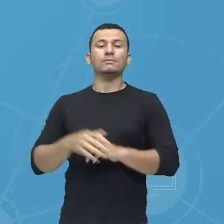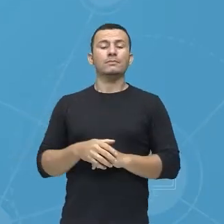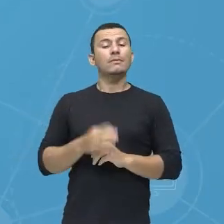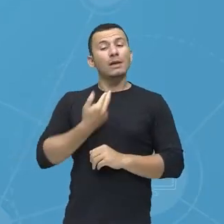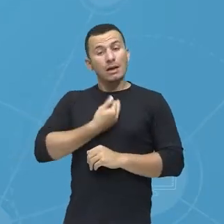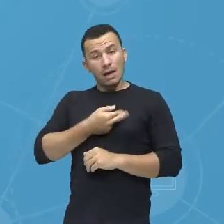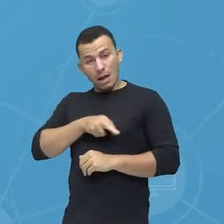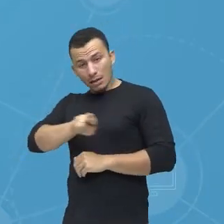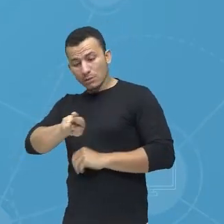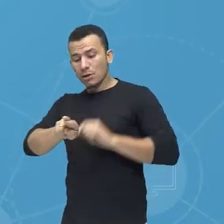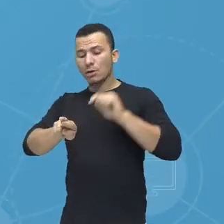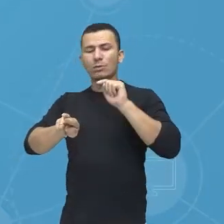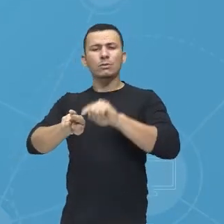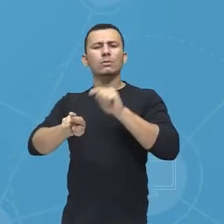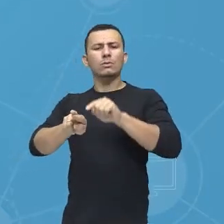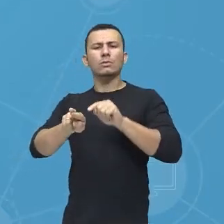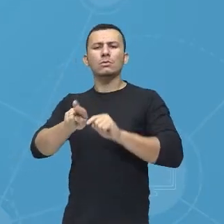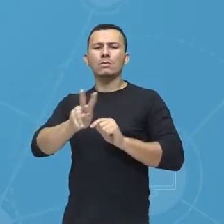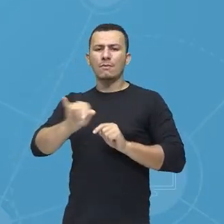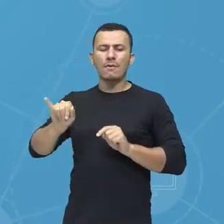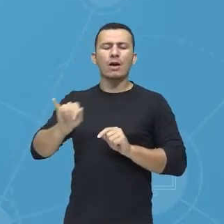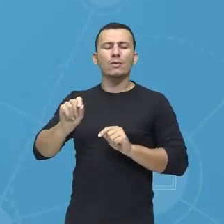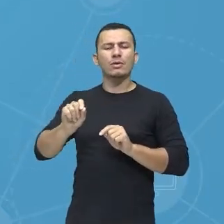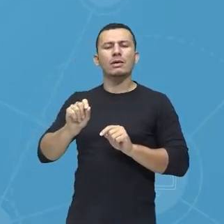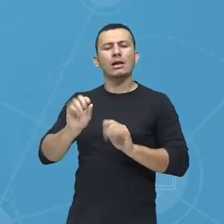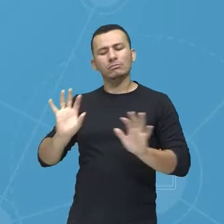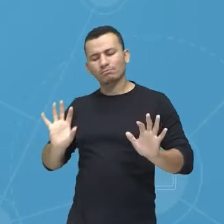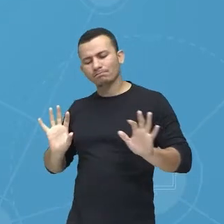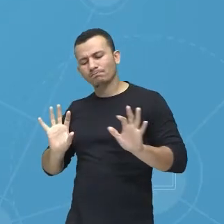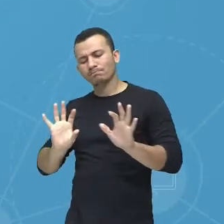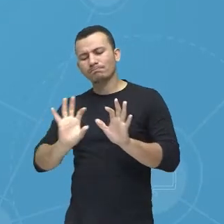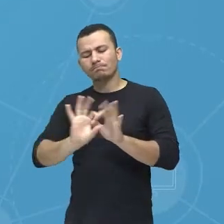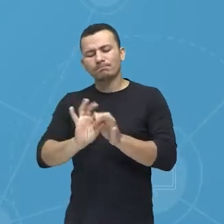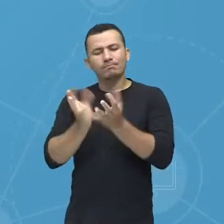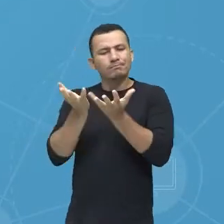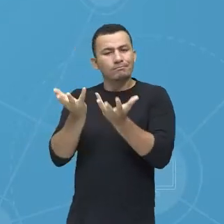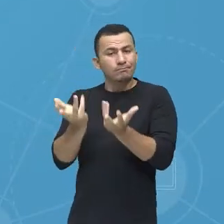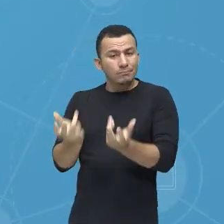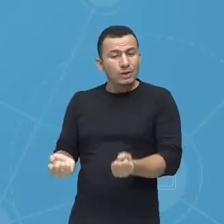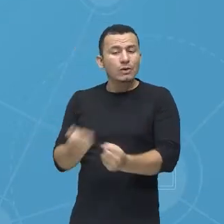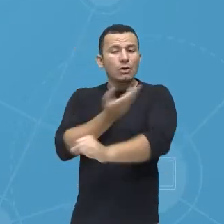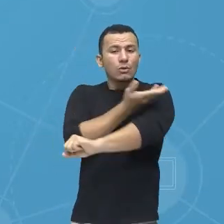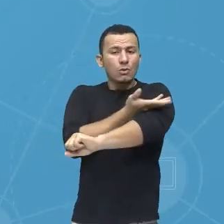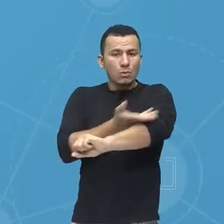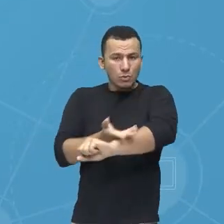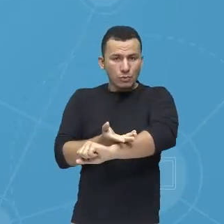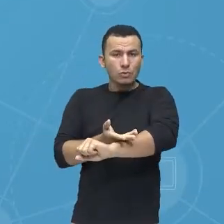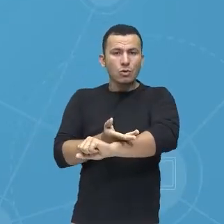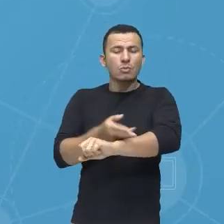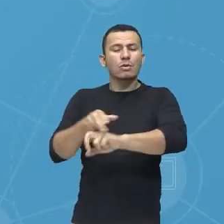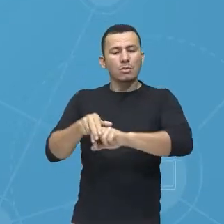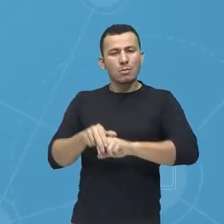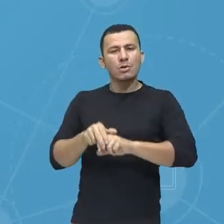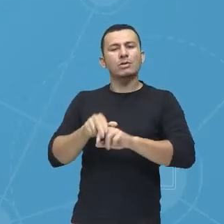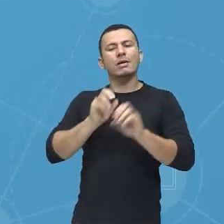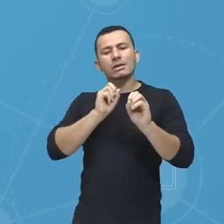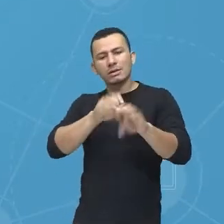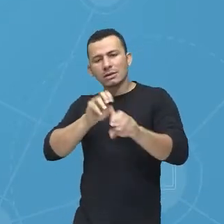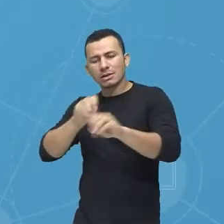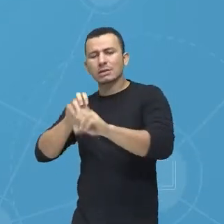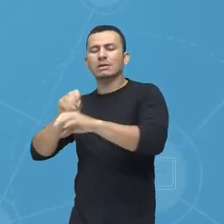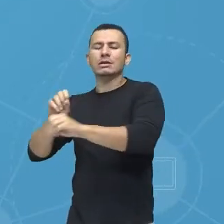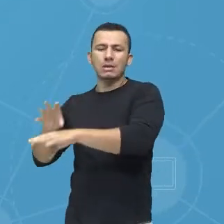religião vai se apropriando desses costumes para passar a sua doutrina, os